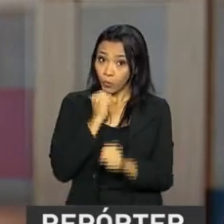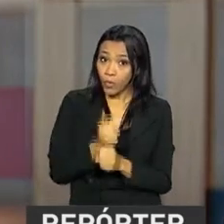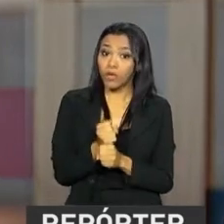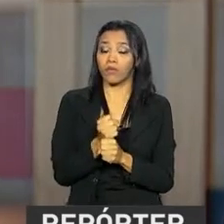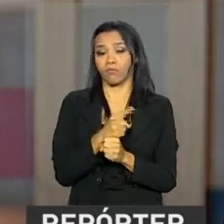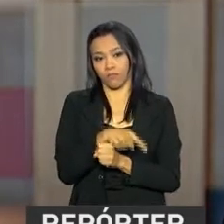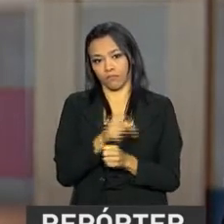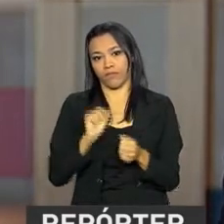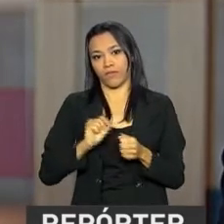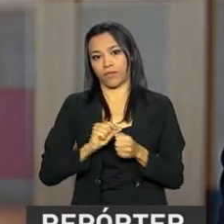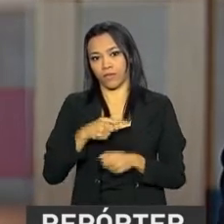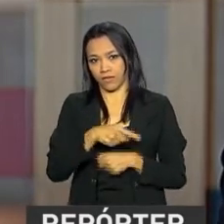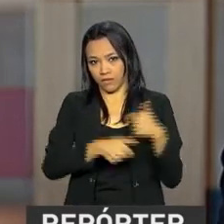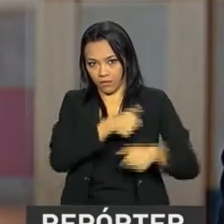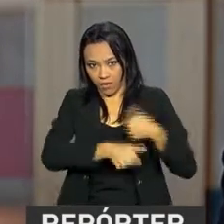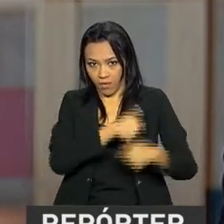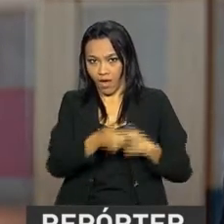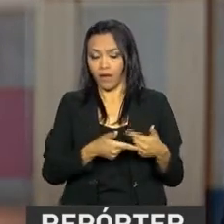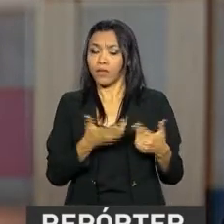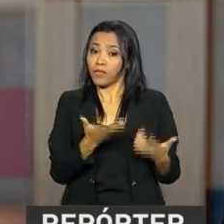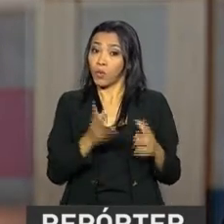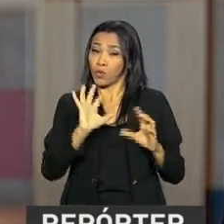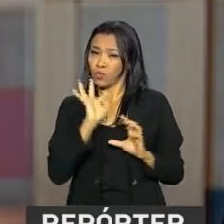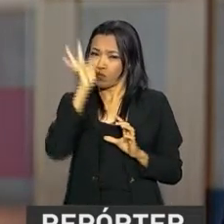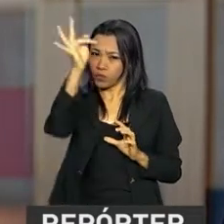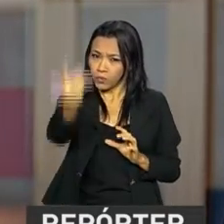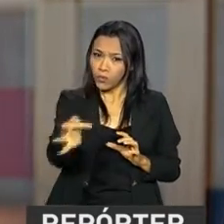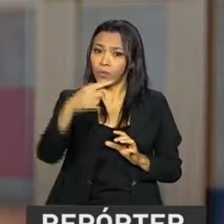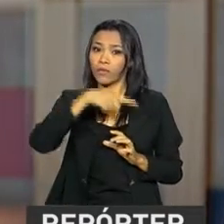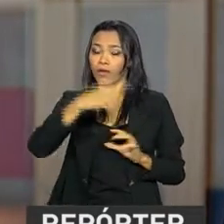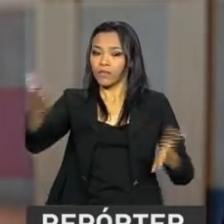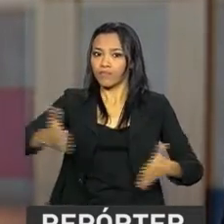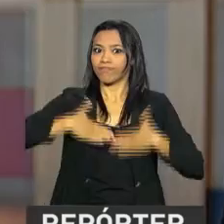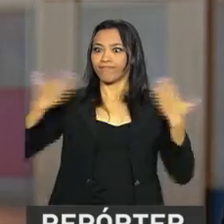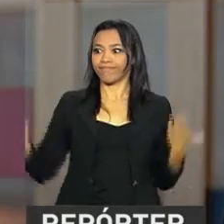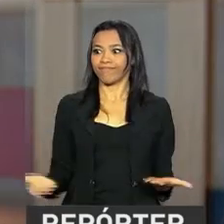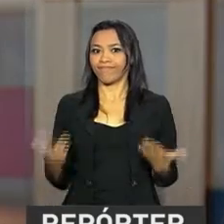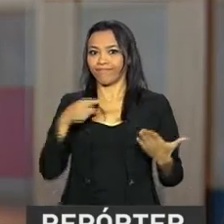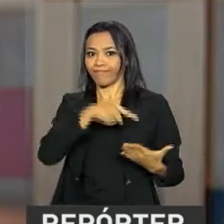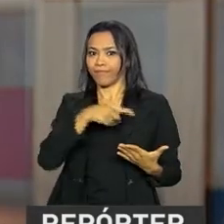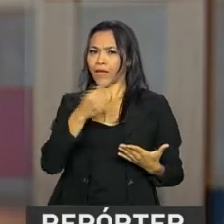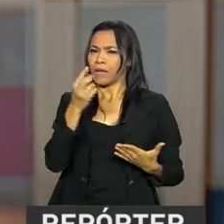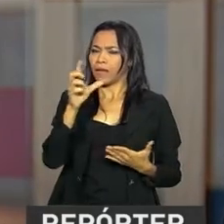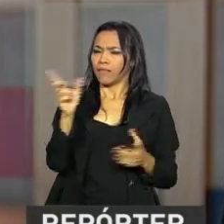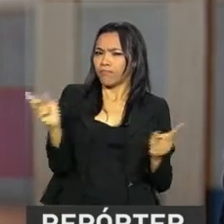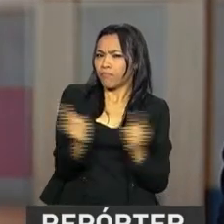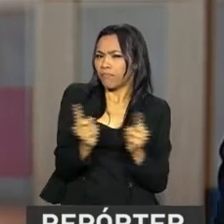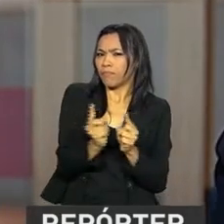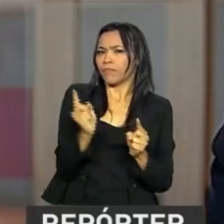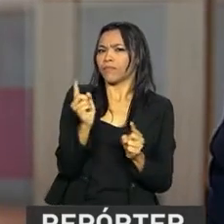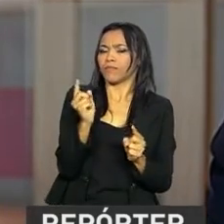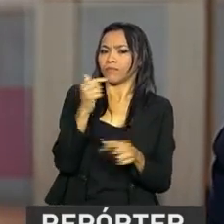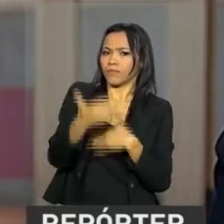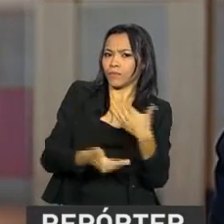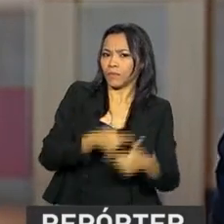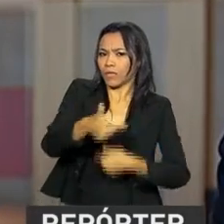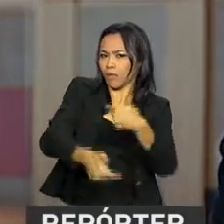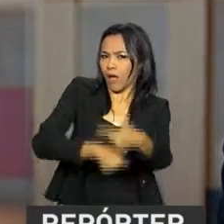previsível então no futuro a operação ágata será a surpresa será de pequena duração será